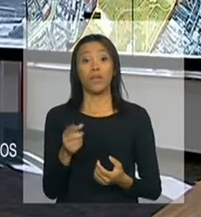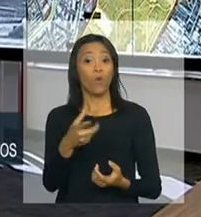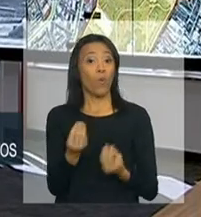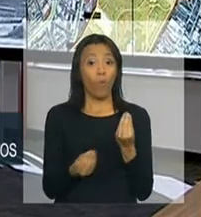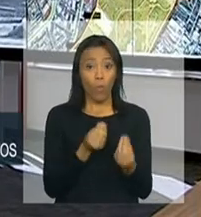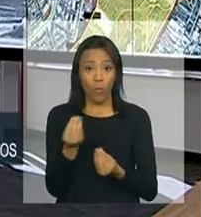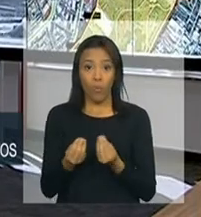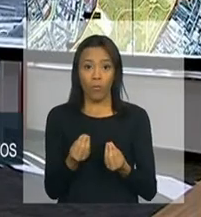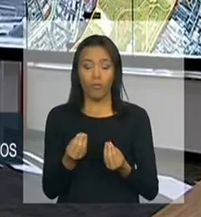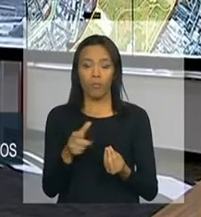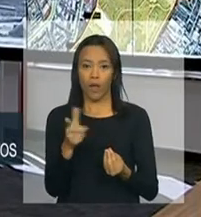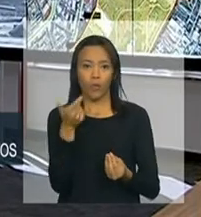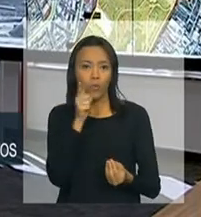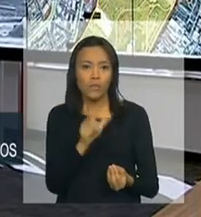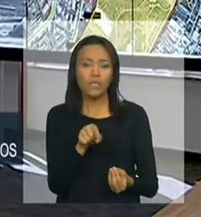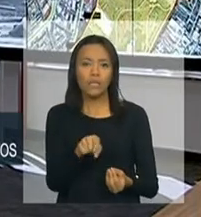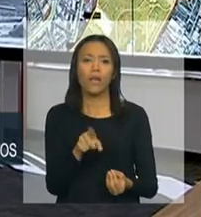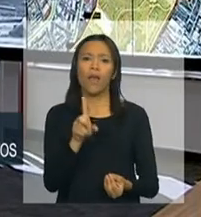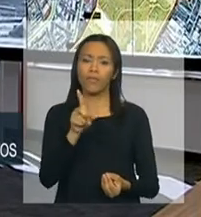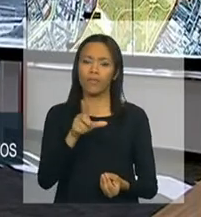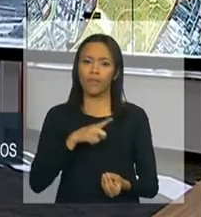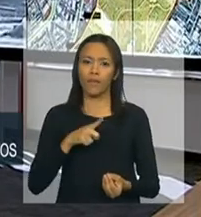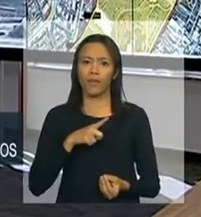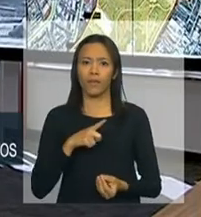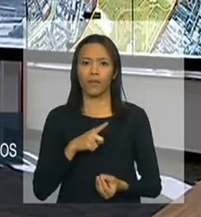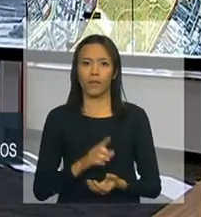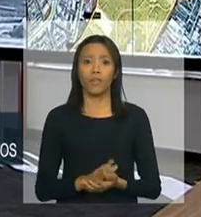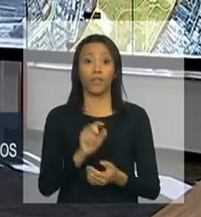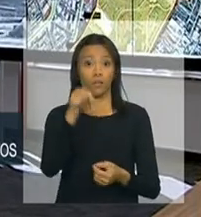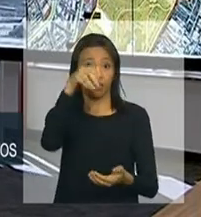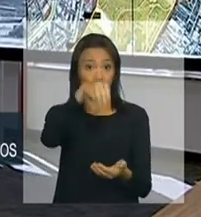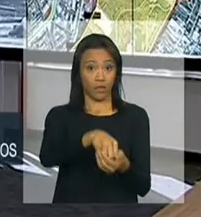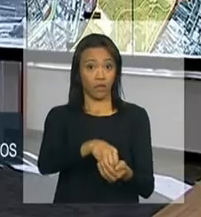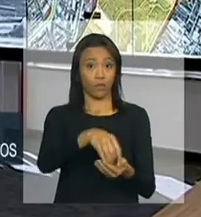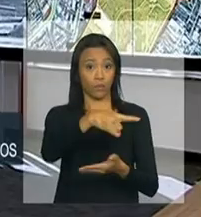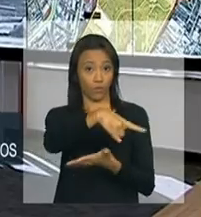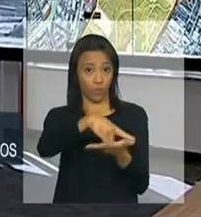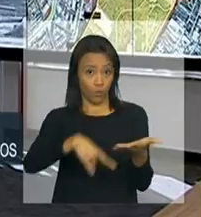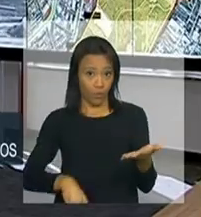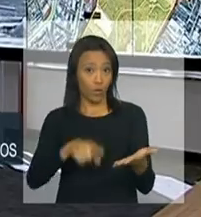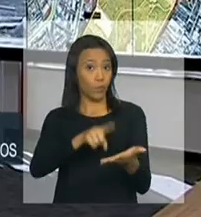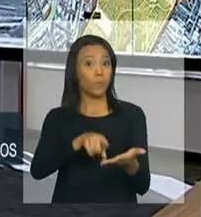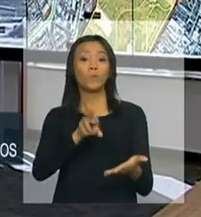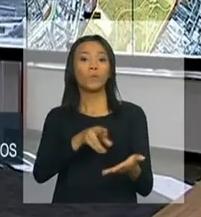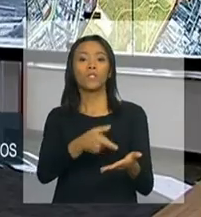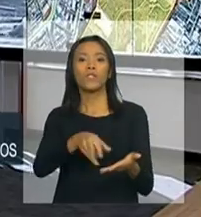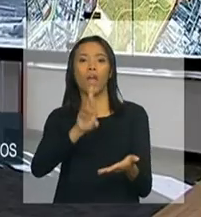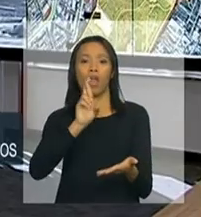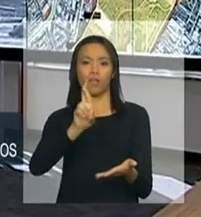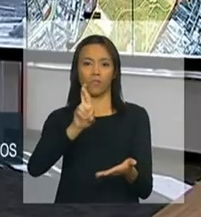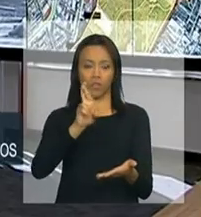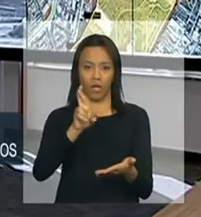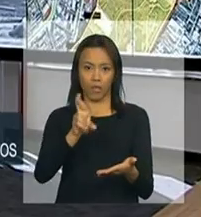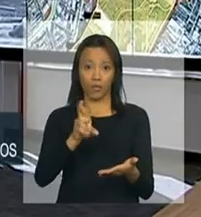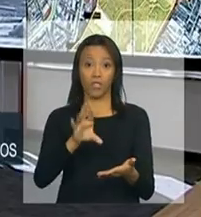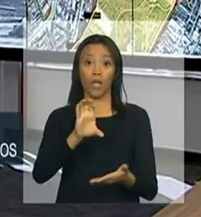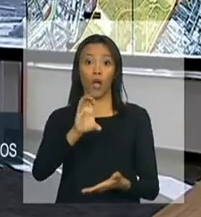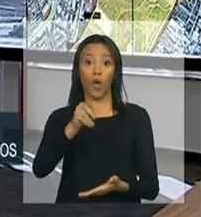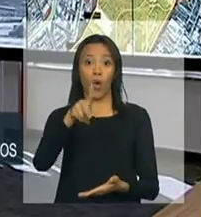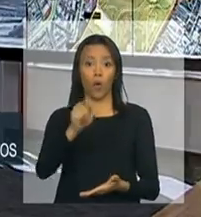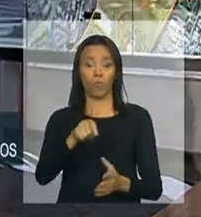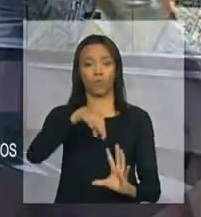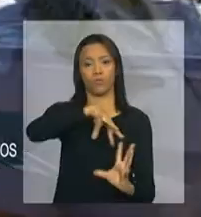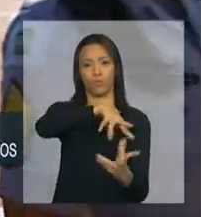centros de comando móveis estão previstos no documento Matriz de responsabilidades da Copa do